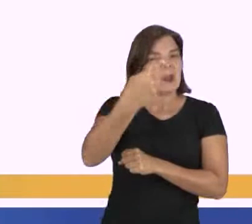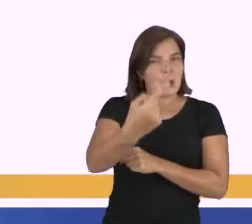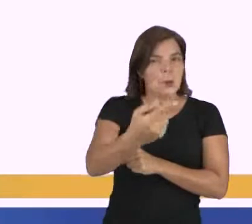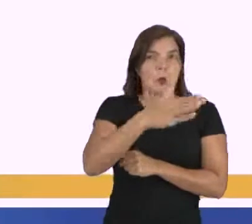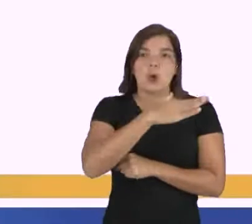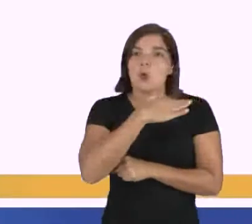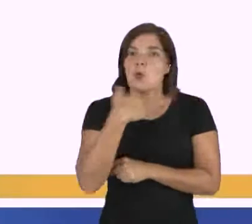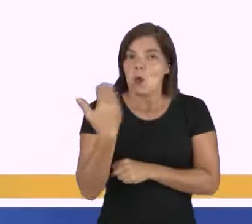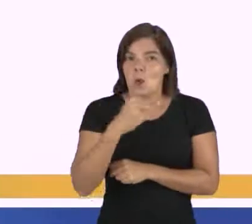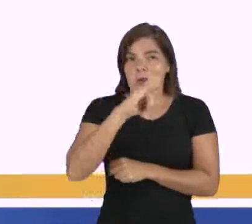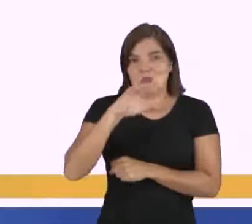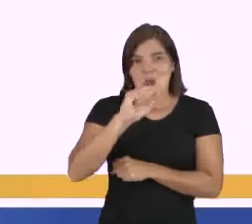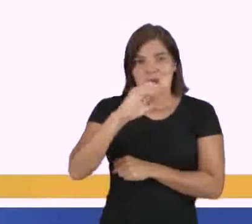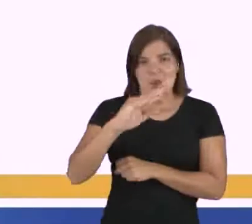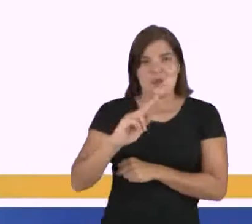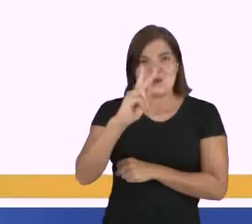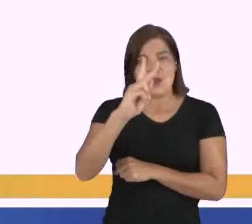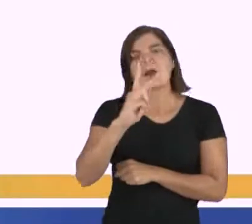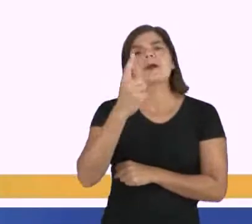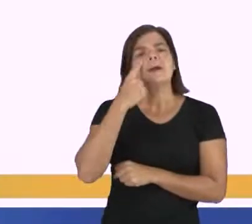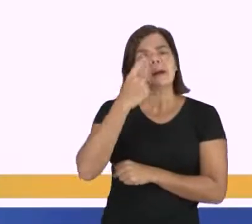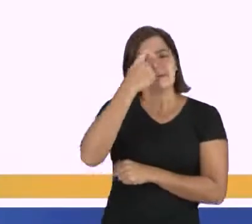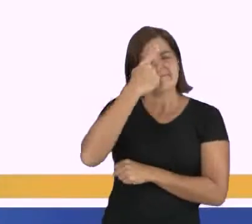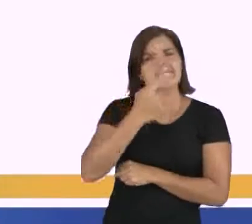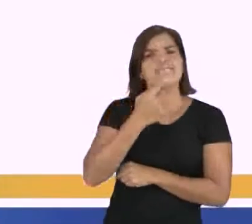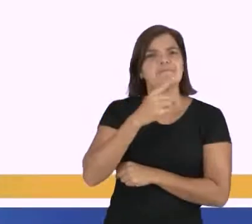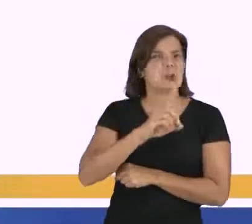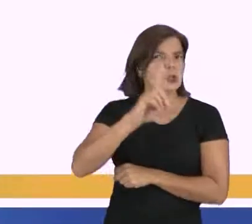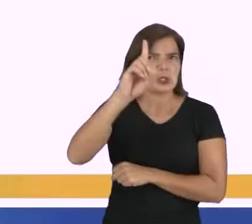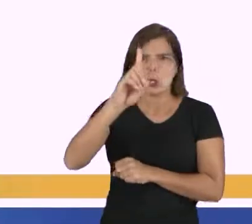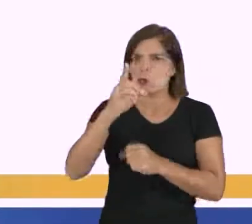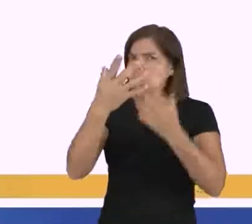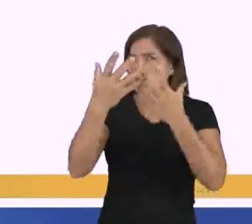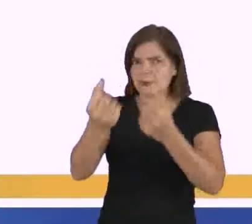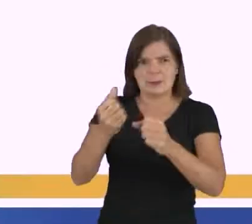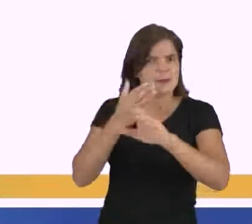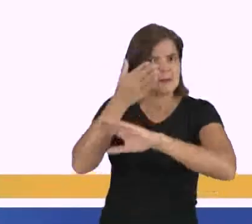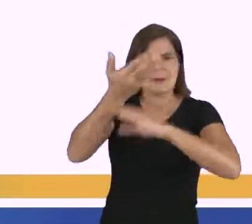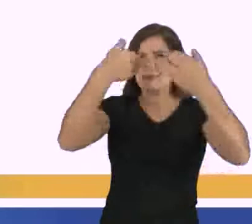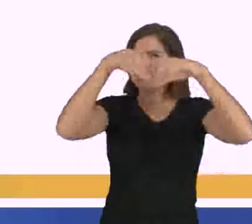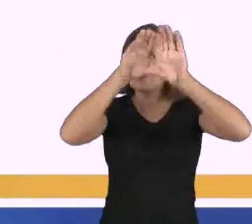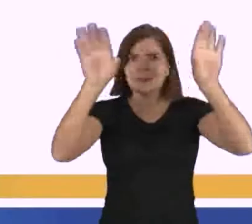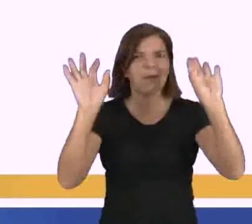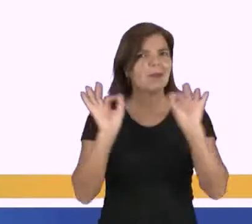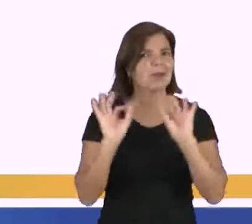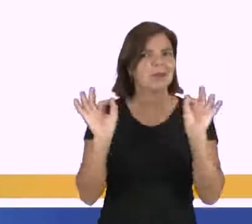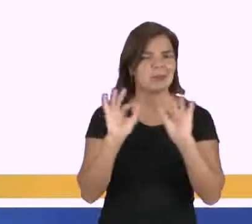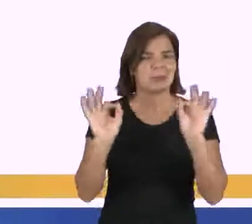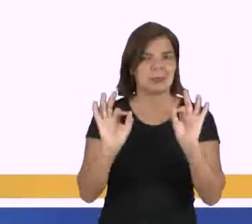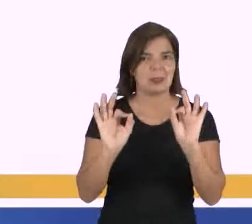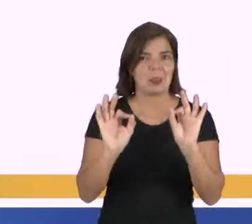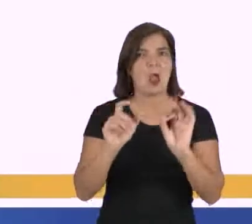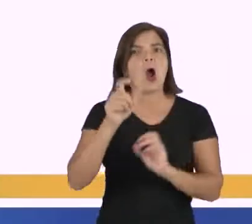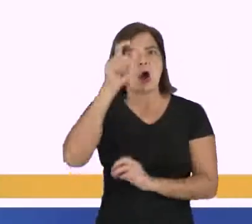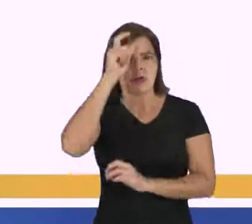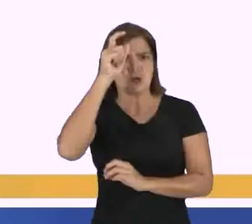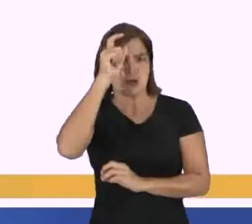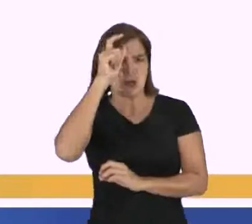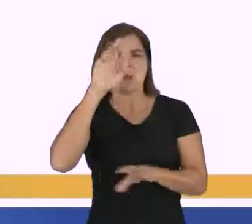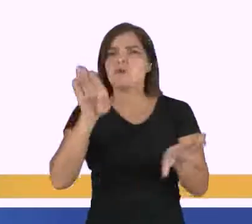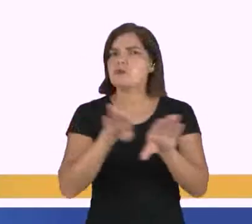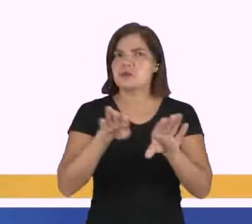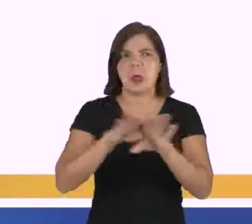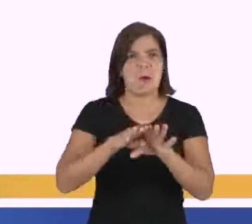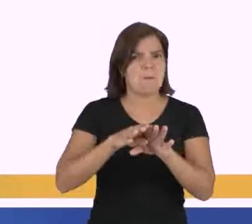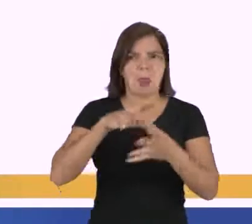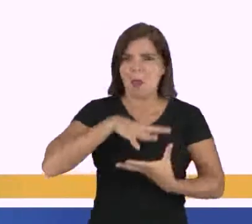Jack morreu, e como era uma figura miserável, Deus não permitiu que ele adentrasse no reino sagrado. O diabo cumpriu a sua promessa, não